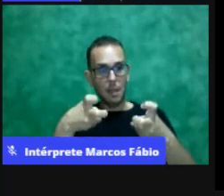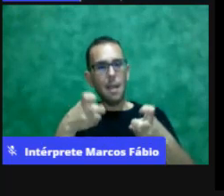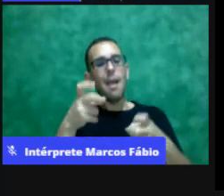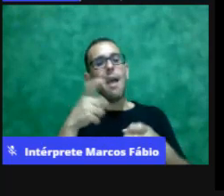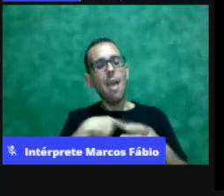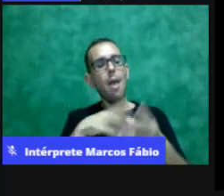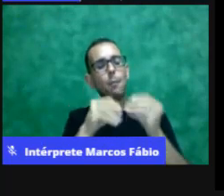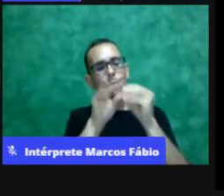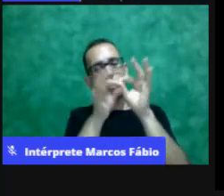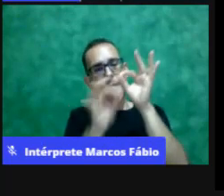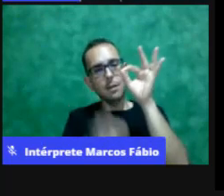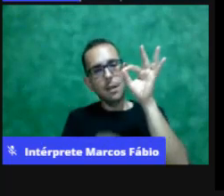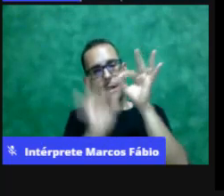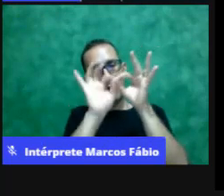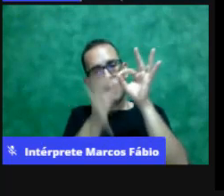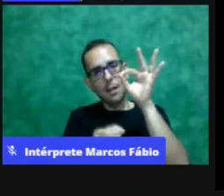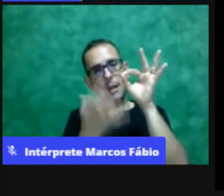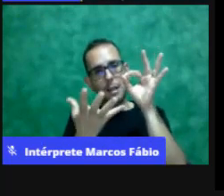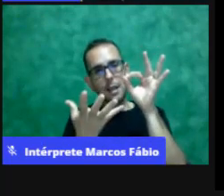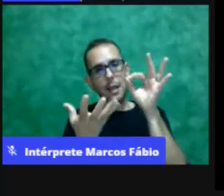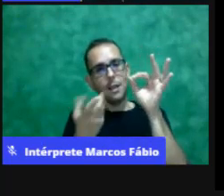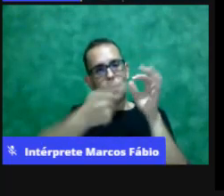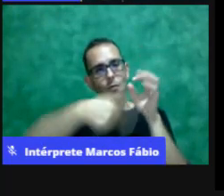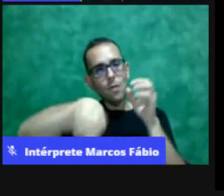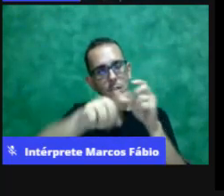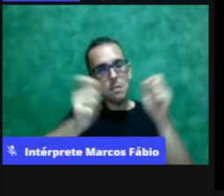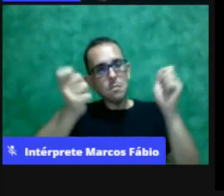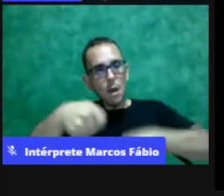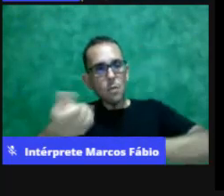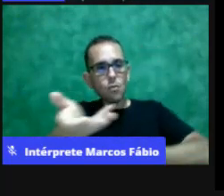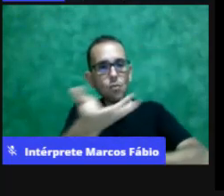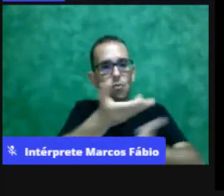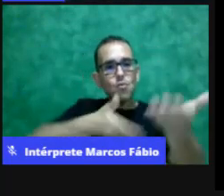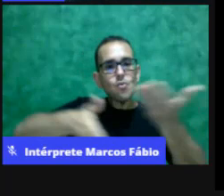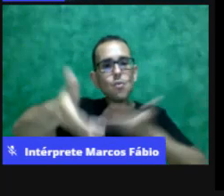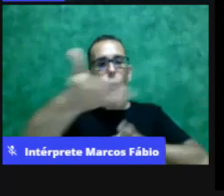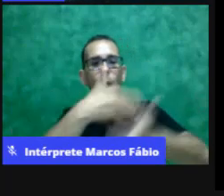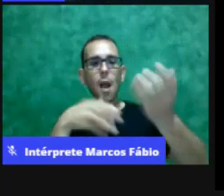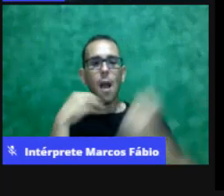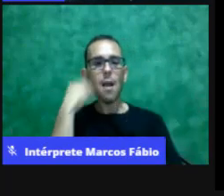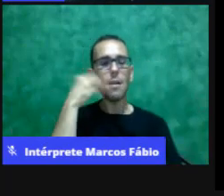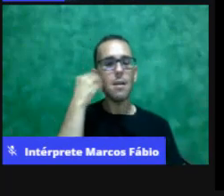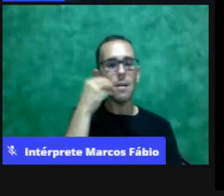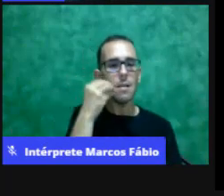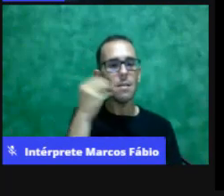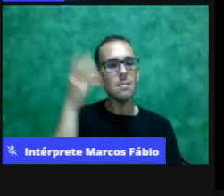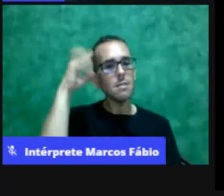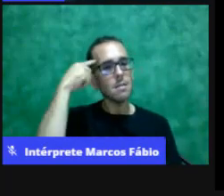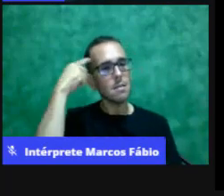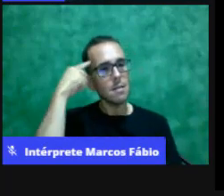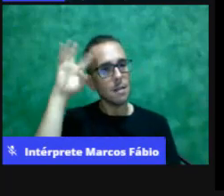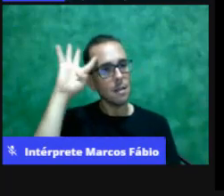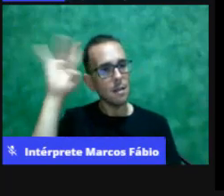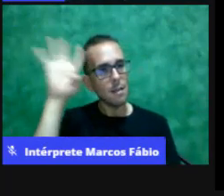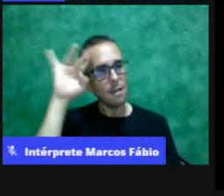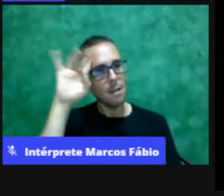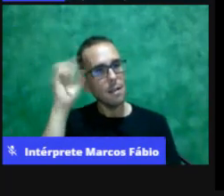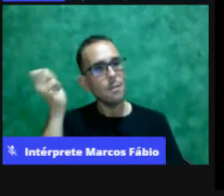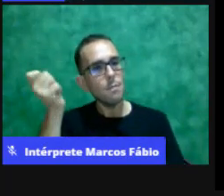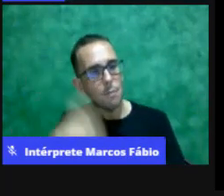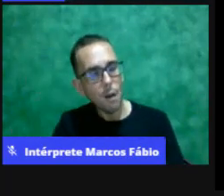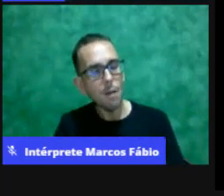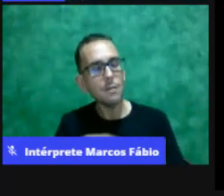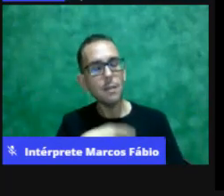bastante extenso. Então, o que a gente quer com isso é que vocês possam trocar, é só para poder aguçar a imaginação, para poder dar